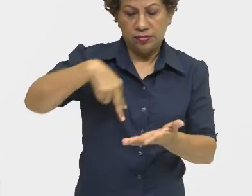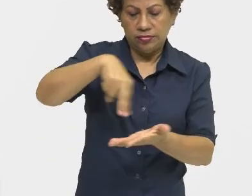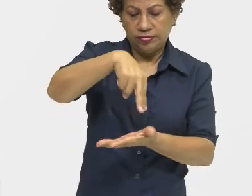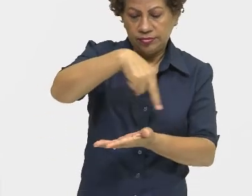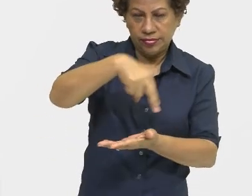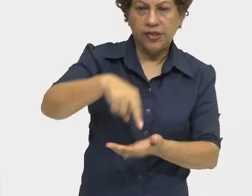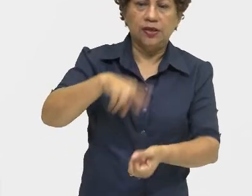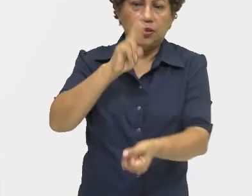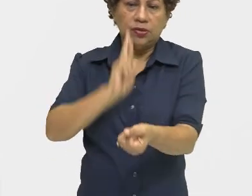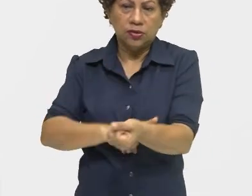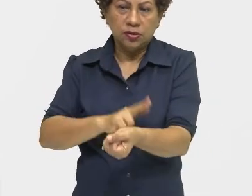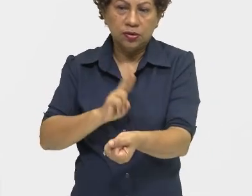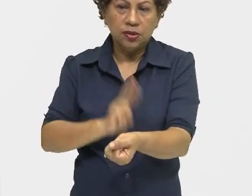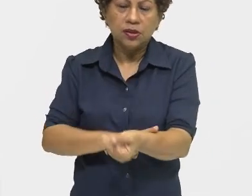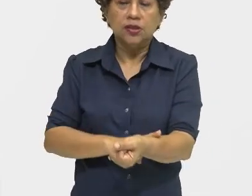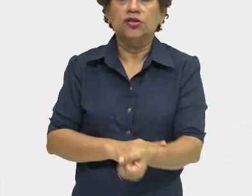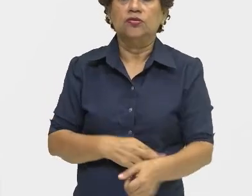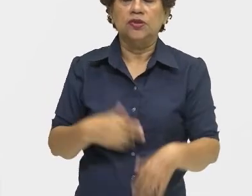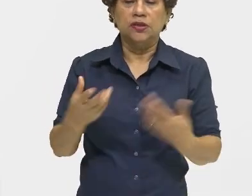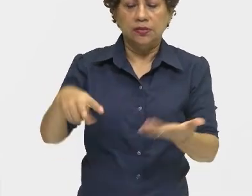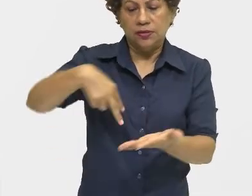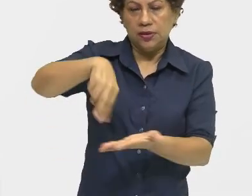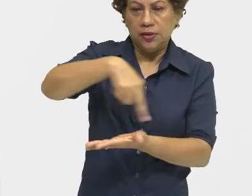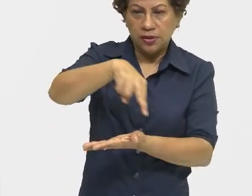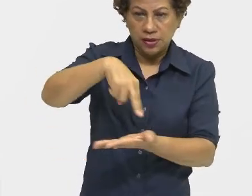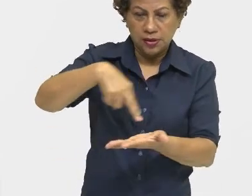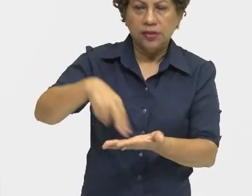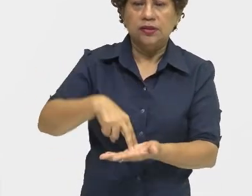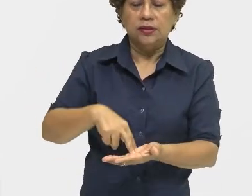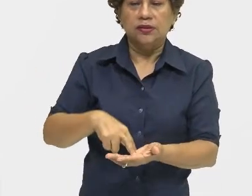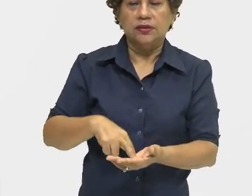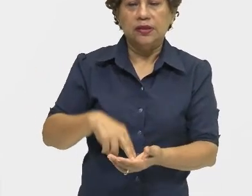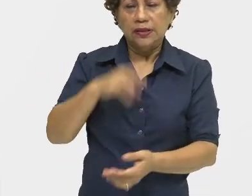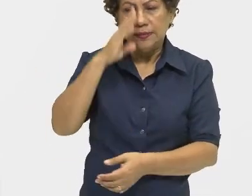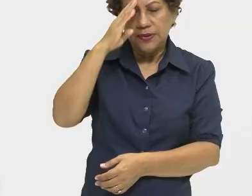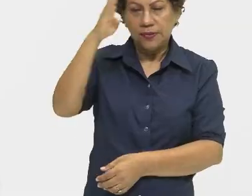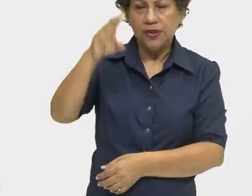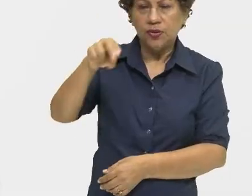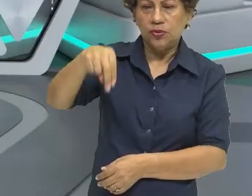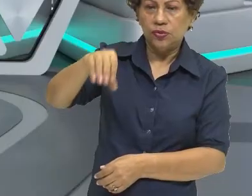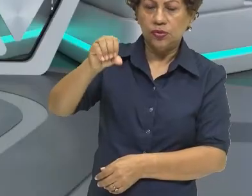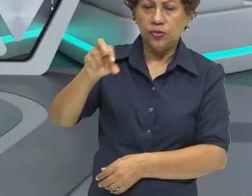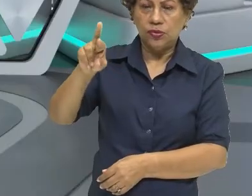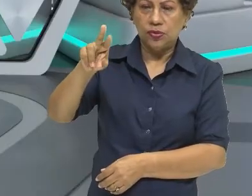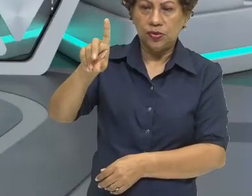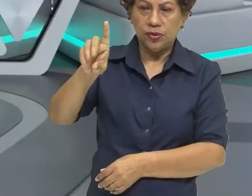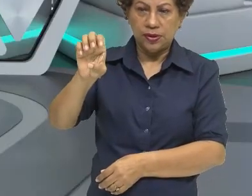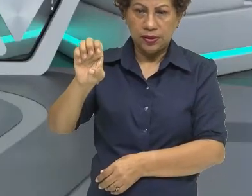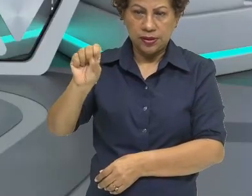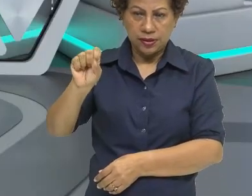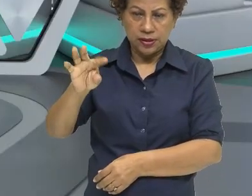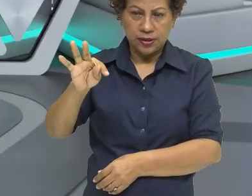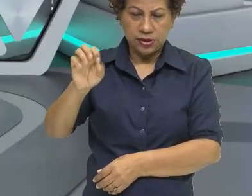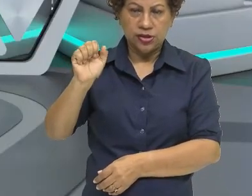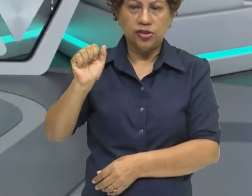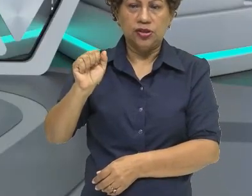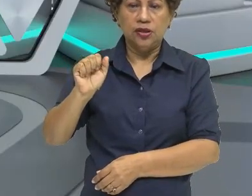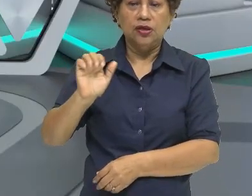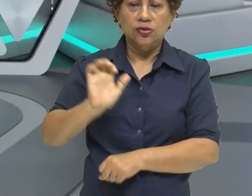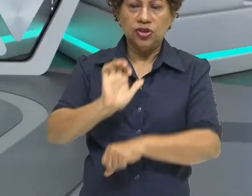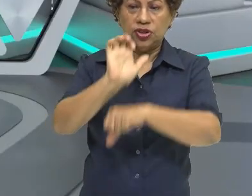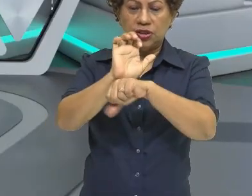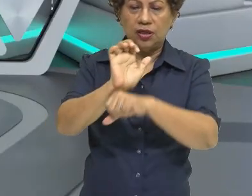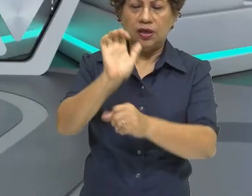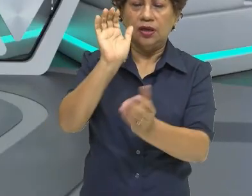ritmo. Então, maracatu é uma dança típica do Nordeste, Pernambuco, certo? Ela tem